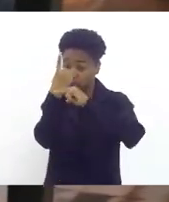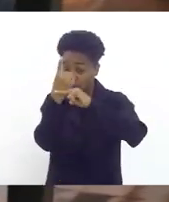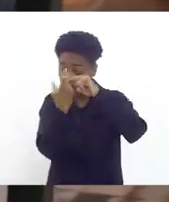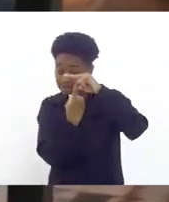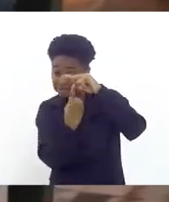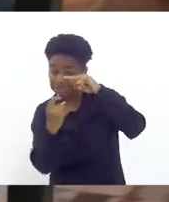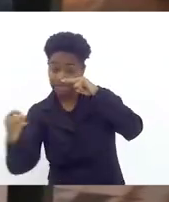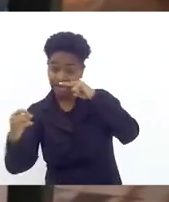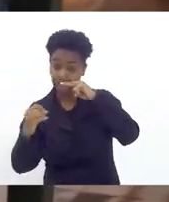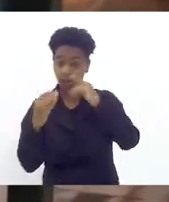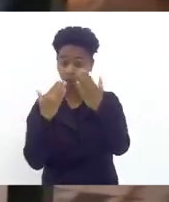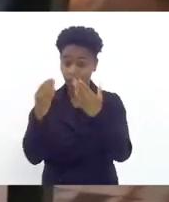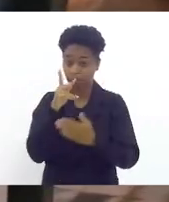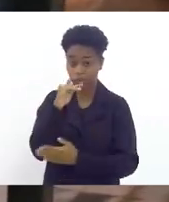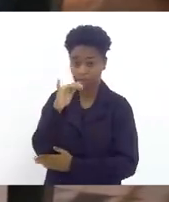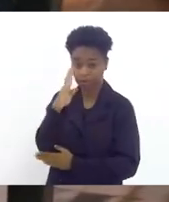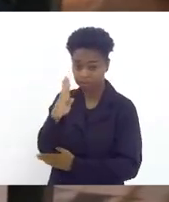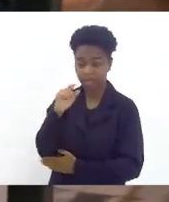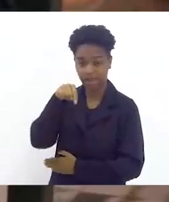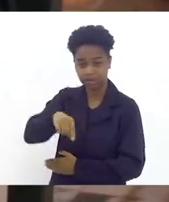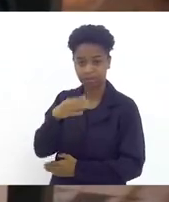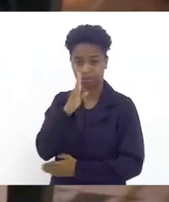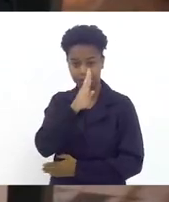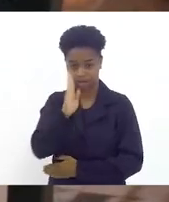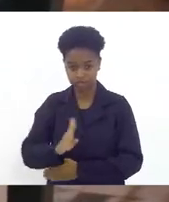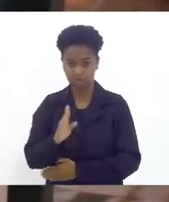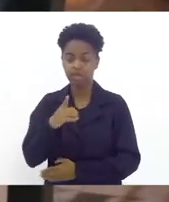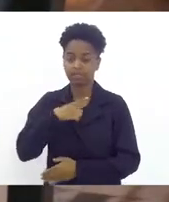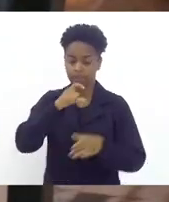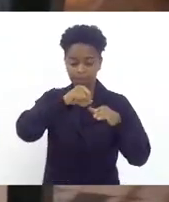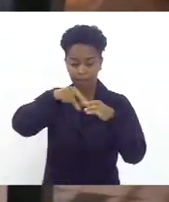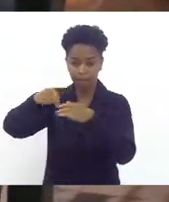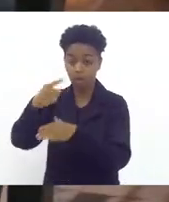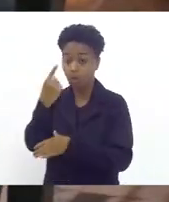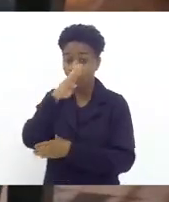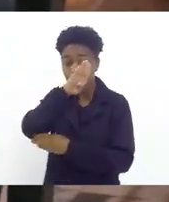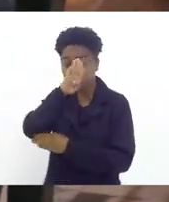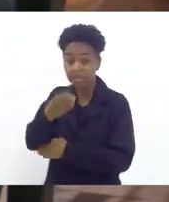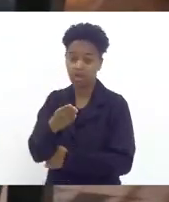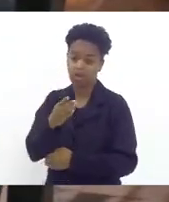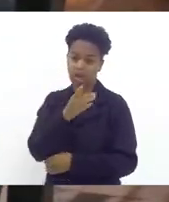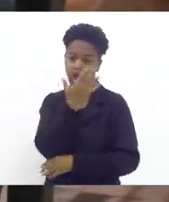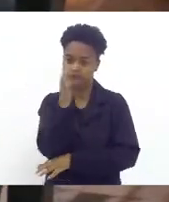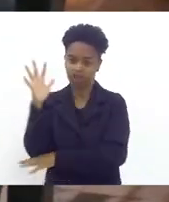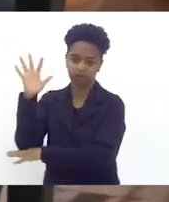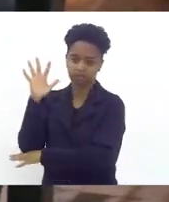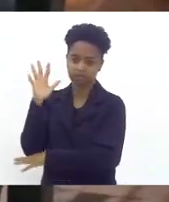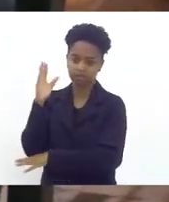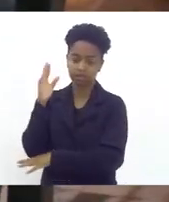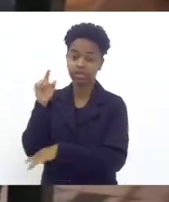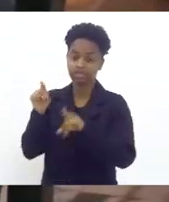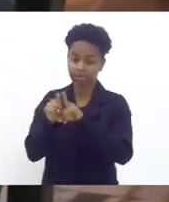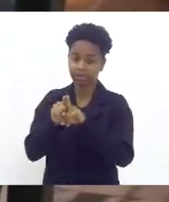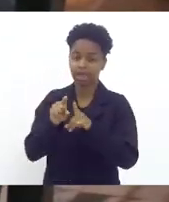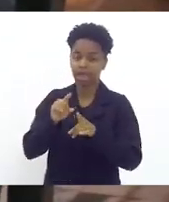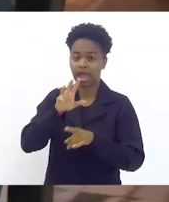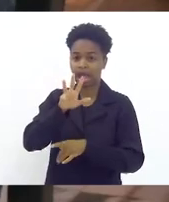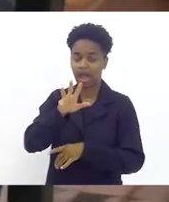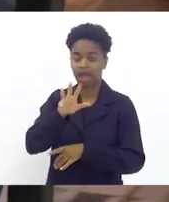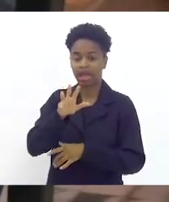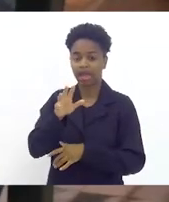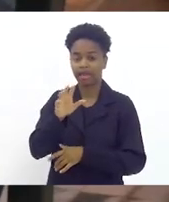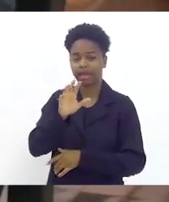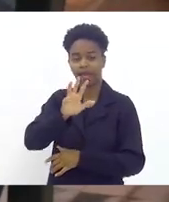plantou um bilhão de árvores junto com uma série de outros países da África Subsaariana para impedir o aumento do deserto